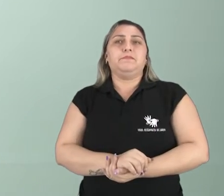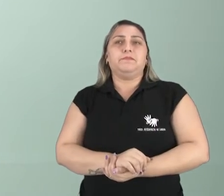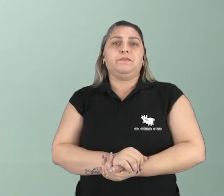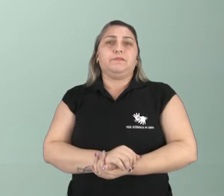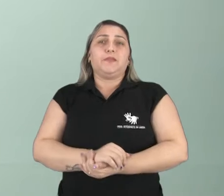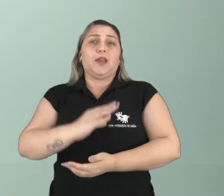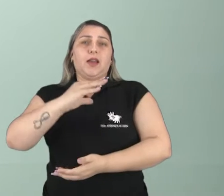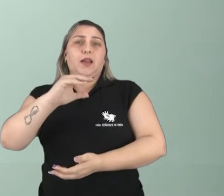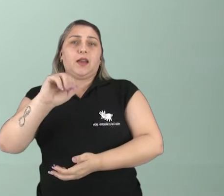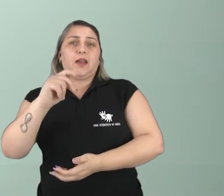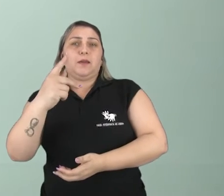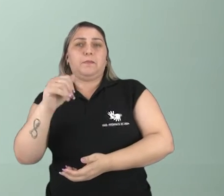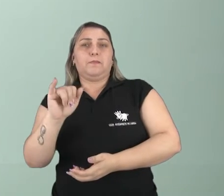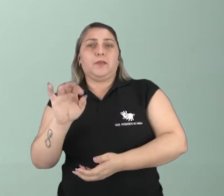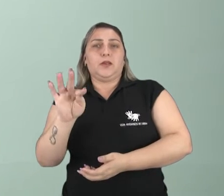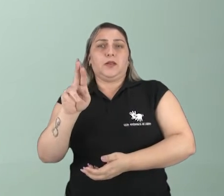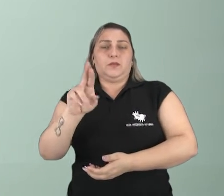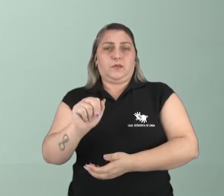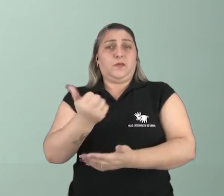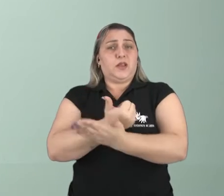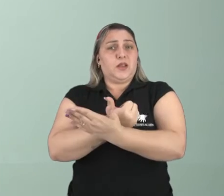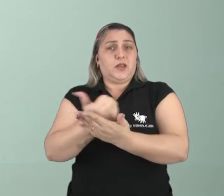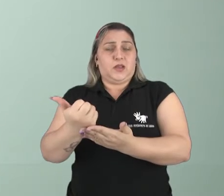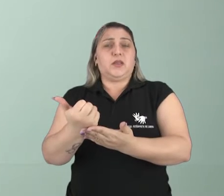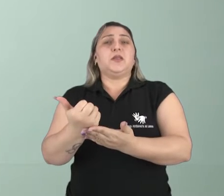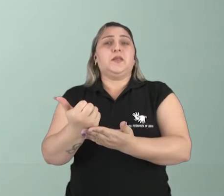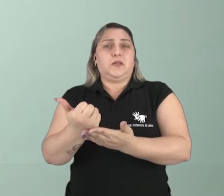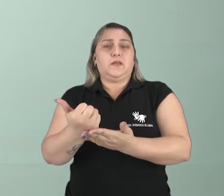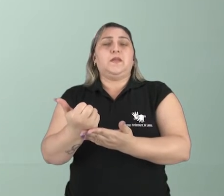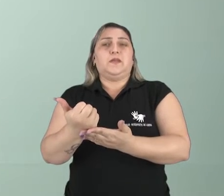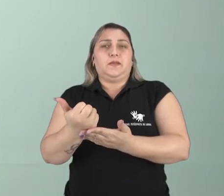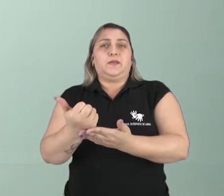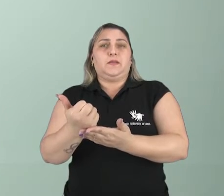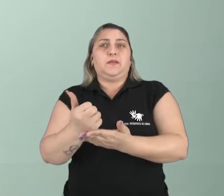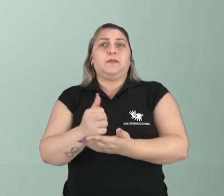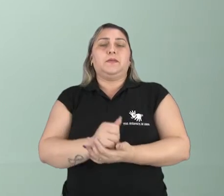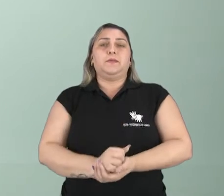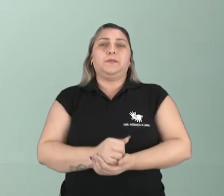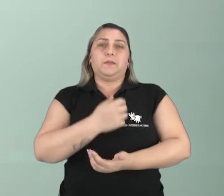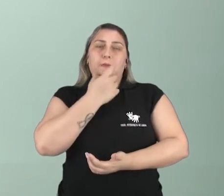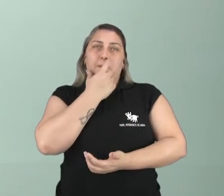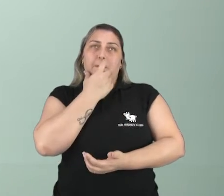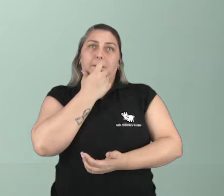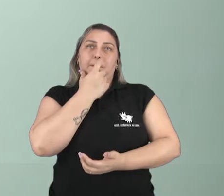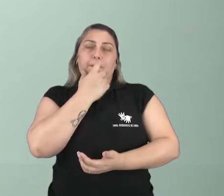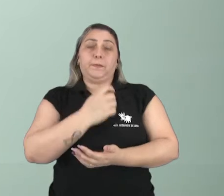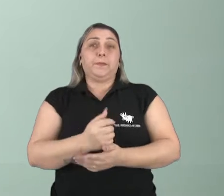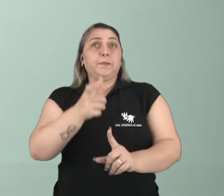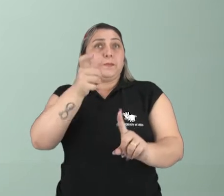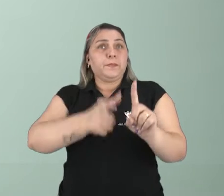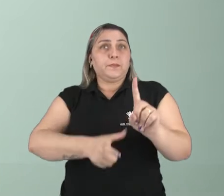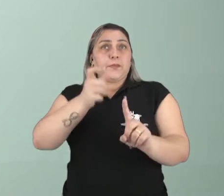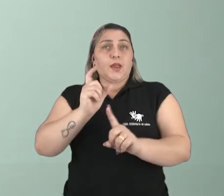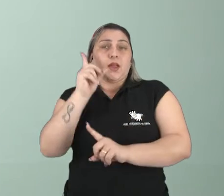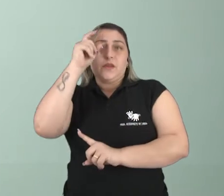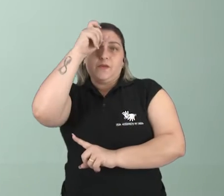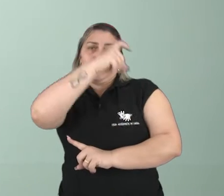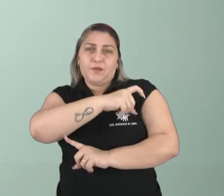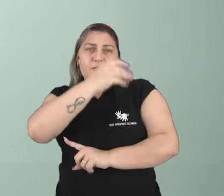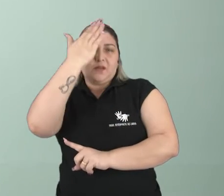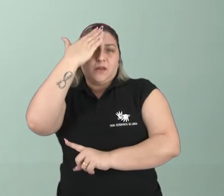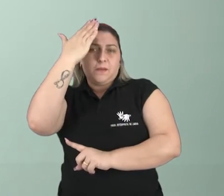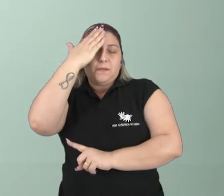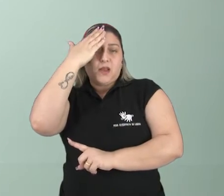condenar a Capitu com essa ação dela aí, com essa traição, suposta traição. Então ela é uma personagem difícil de